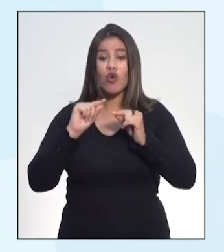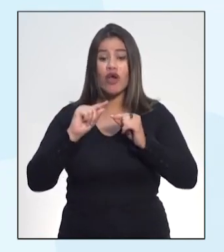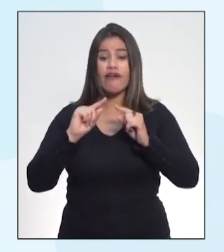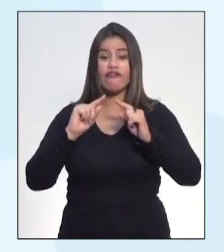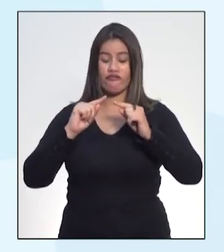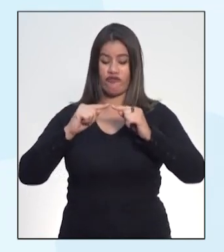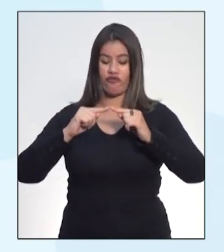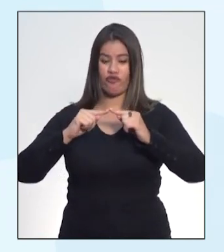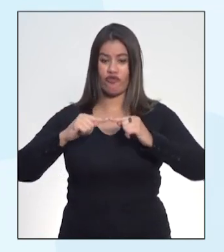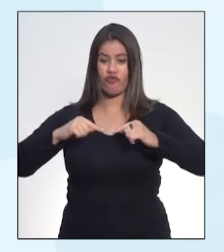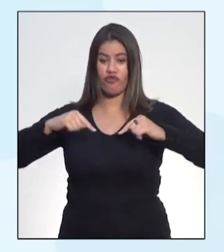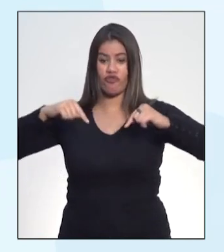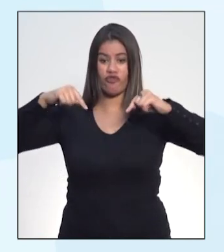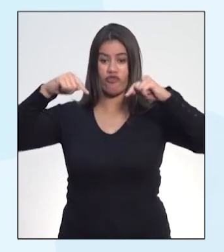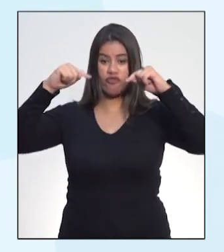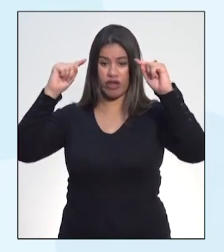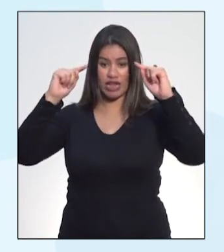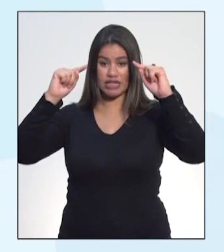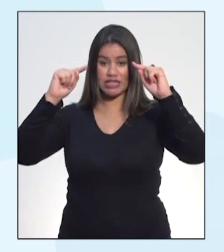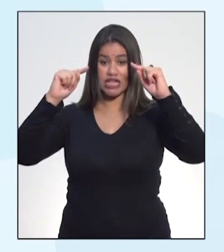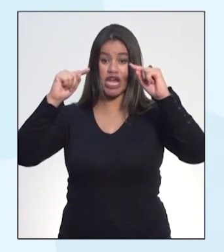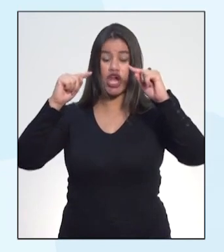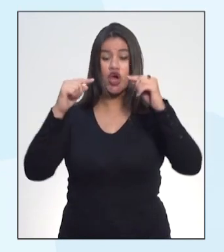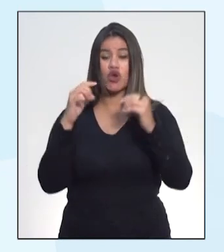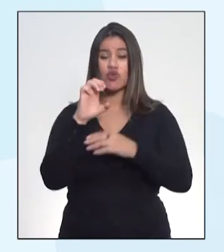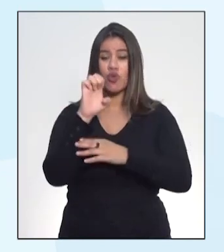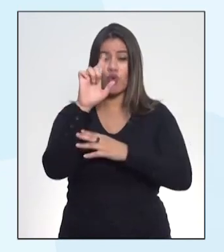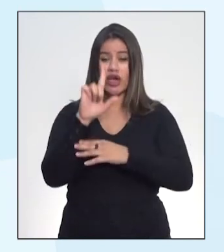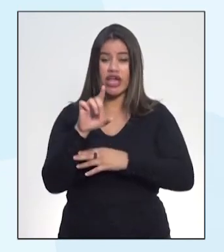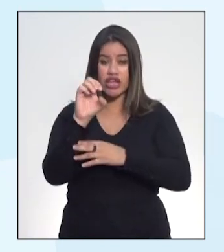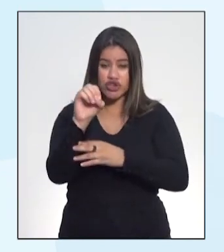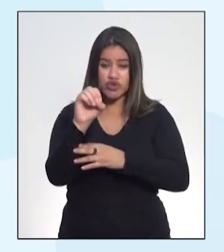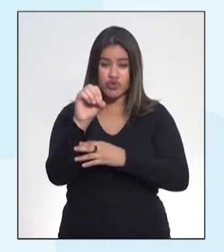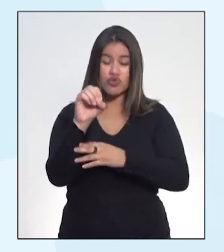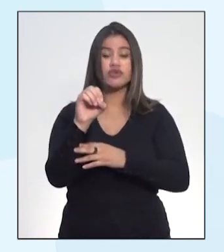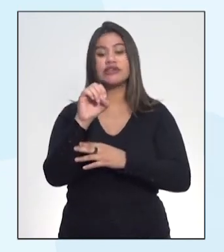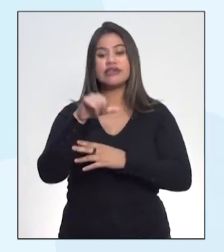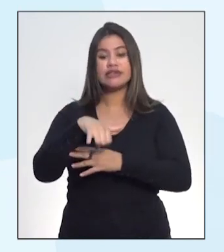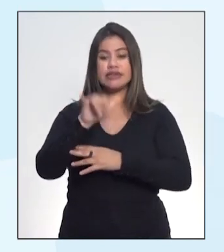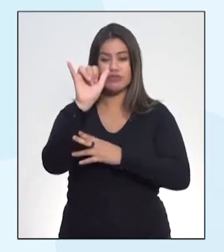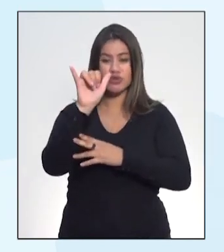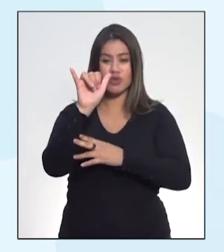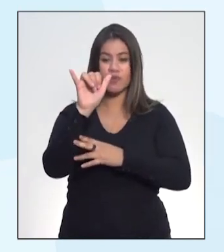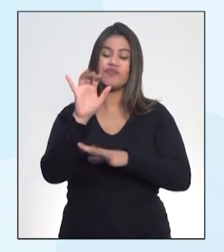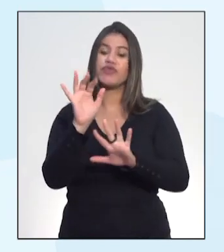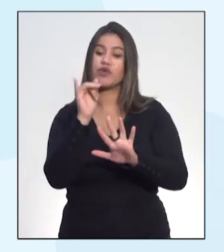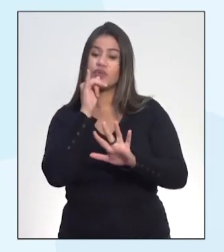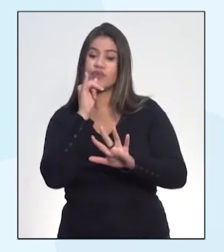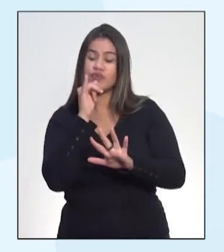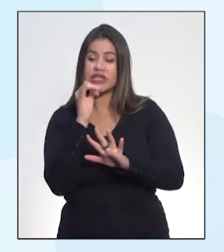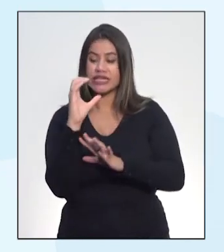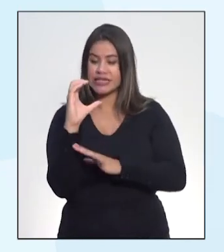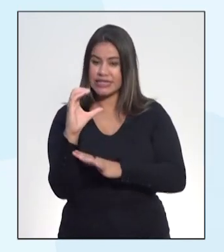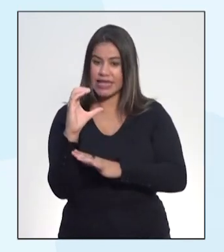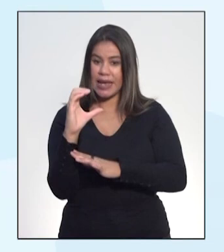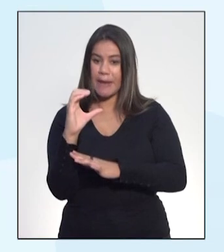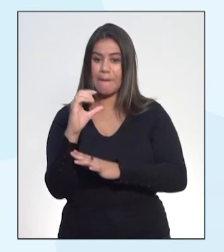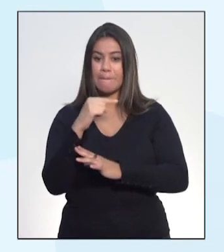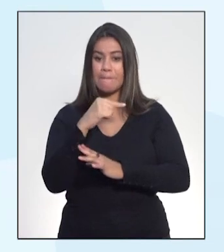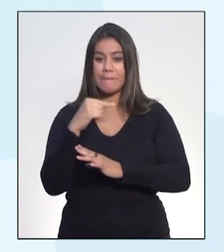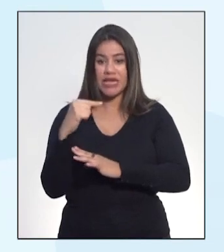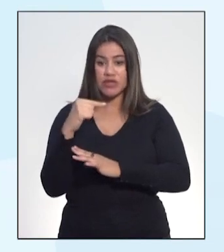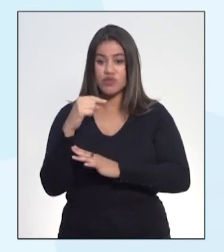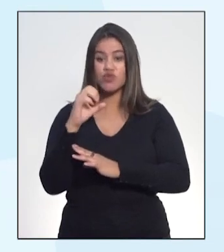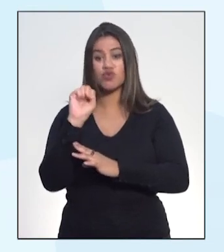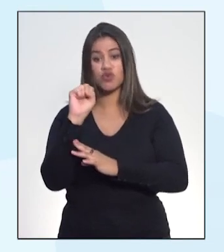vértice no eixo y, exatamente no valor do c. Como c é menos 8, ela tem o vértice no menos 8. Então, você pode ver